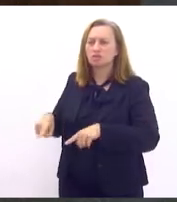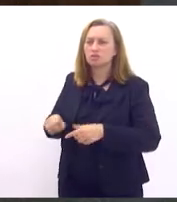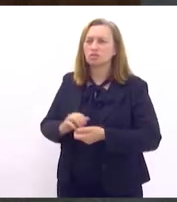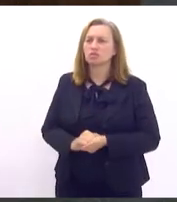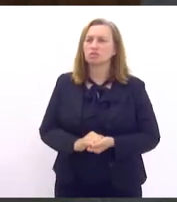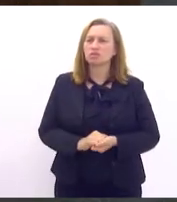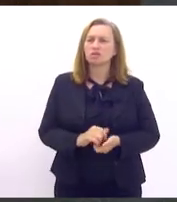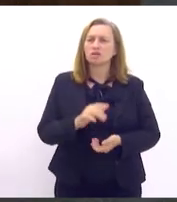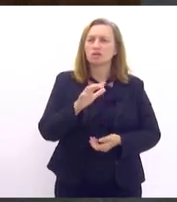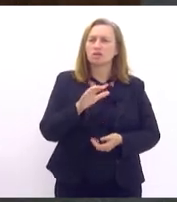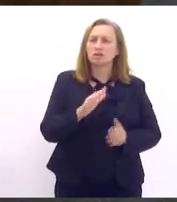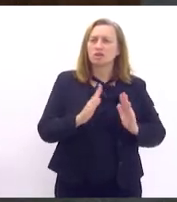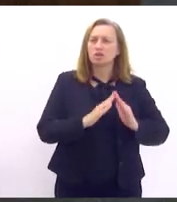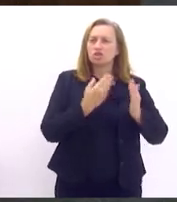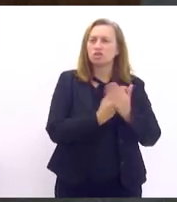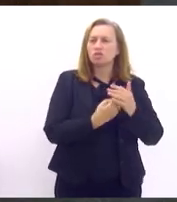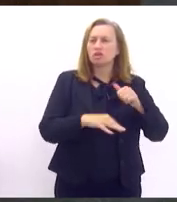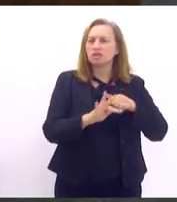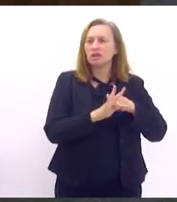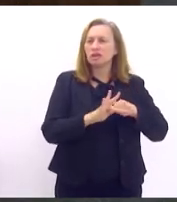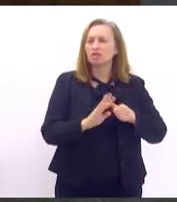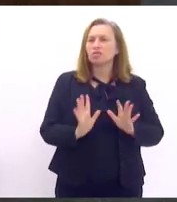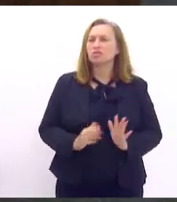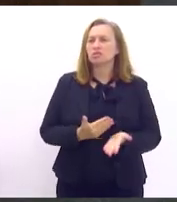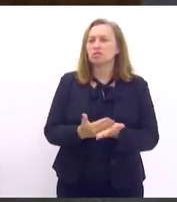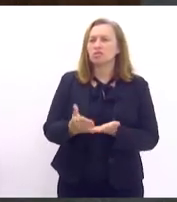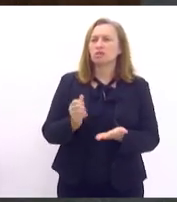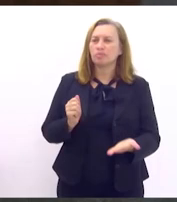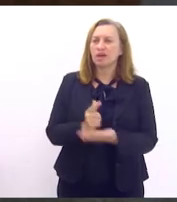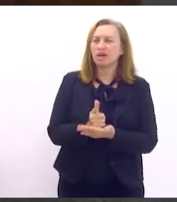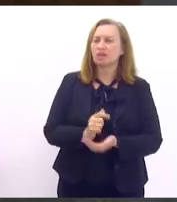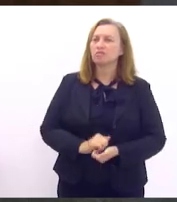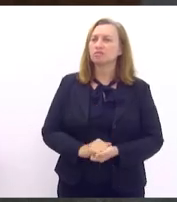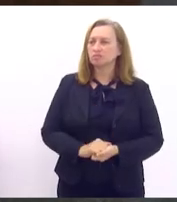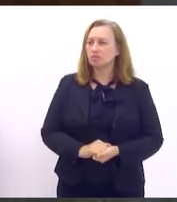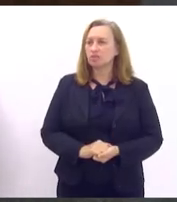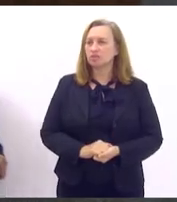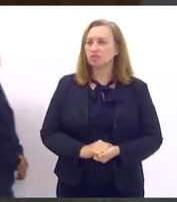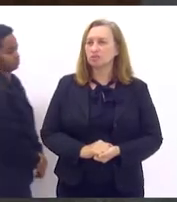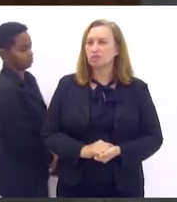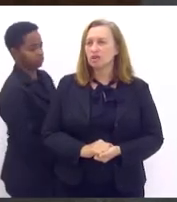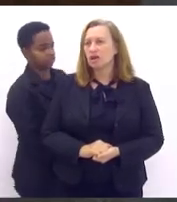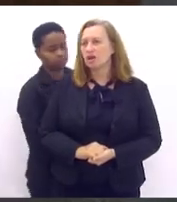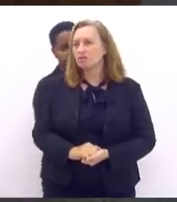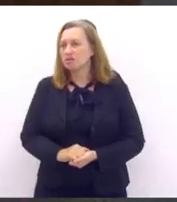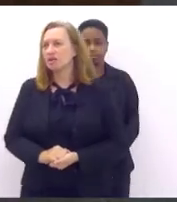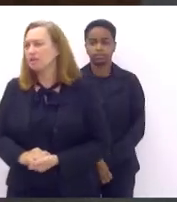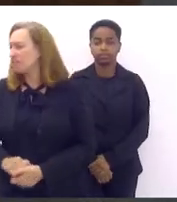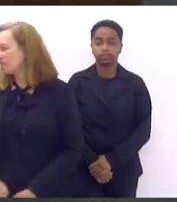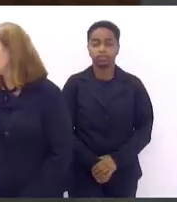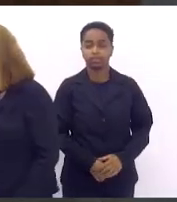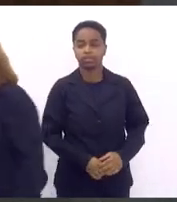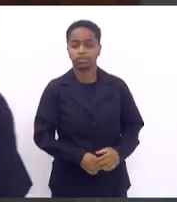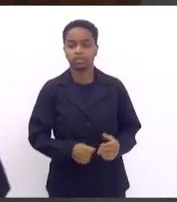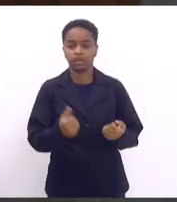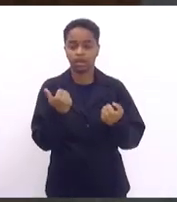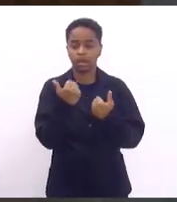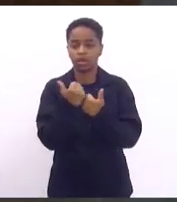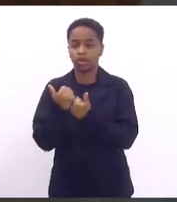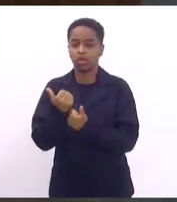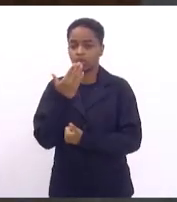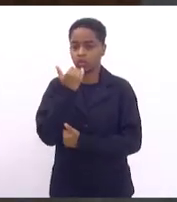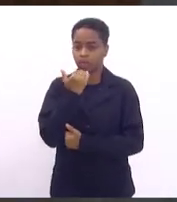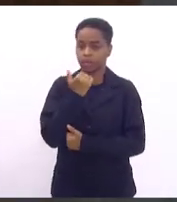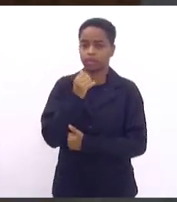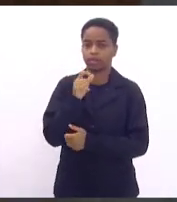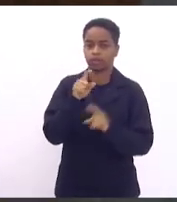a FAETEC, enfim, começou a pagar o auxílio alimentação para os seus servidores. Uma luta nossa, eu sou autor de uma lei nessa